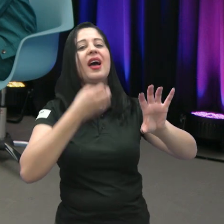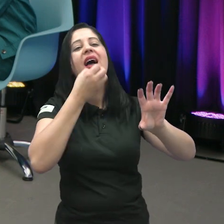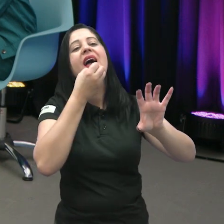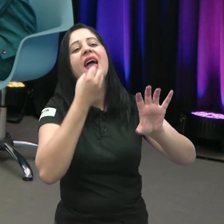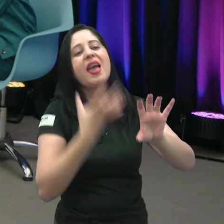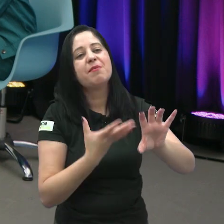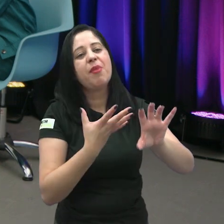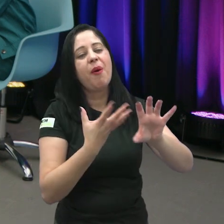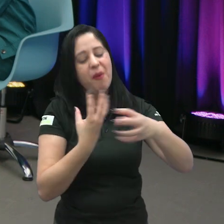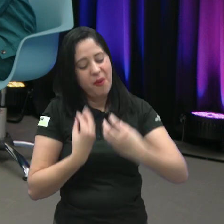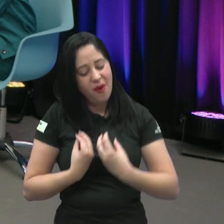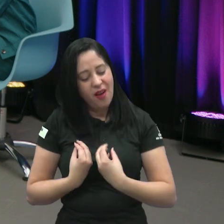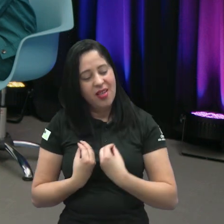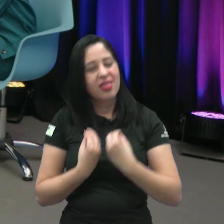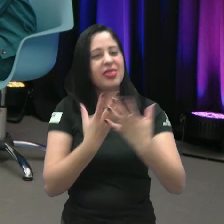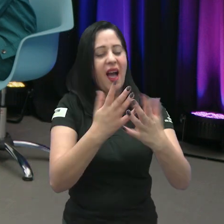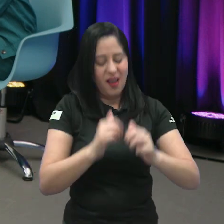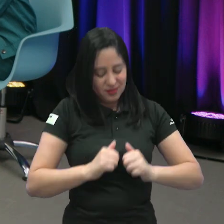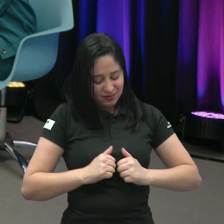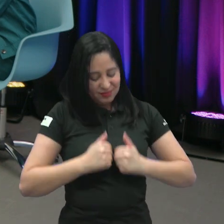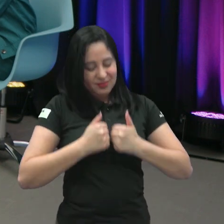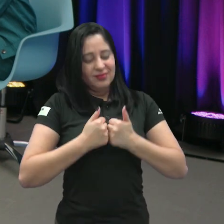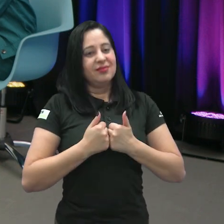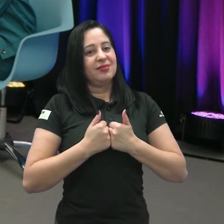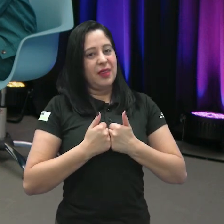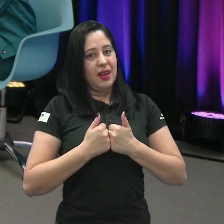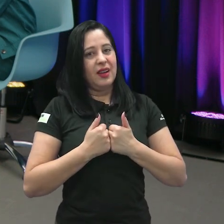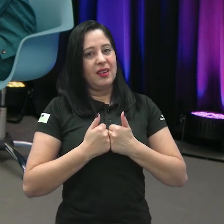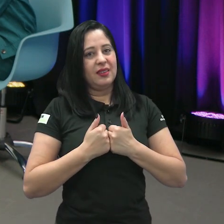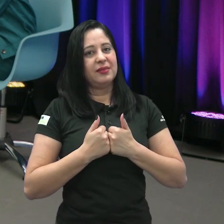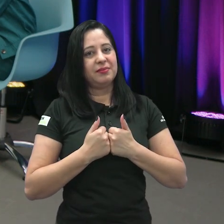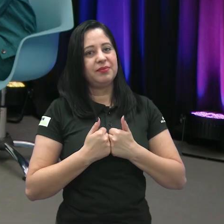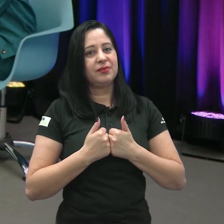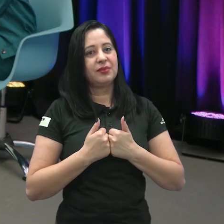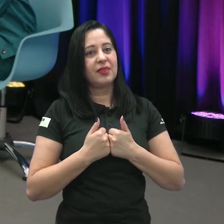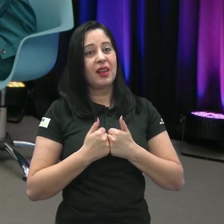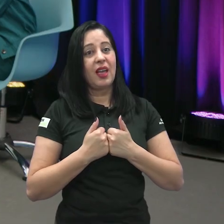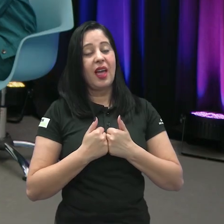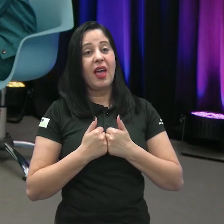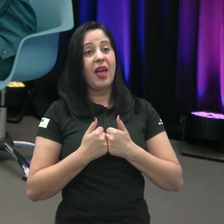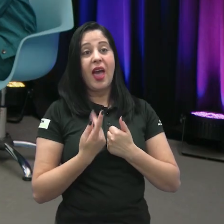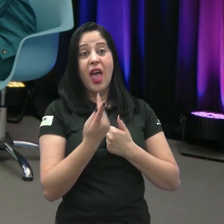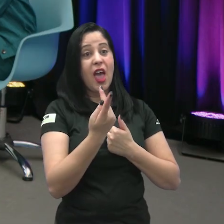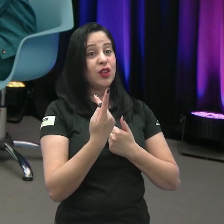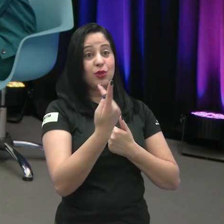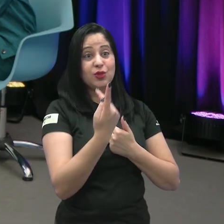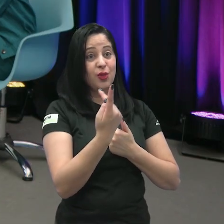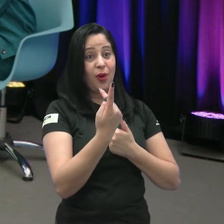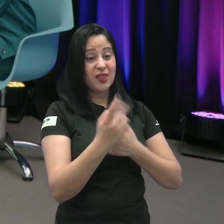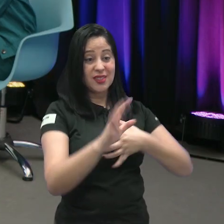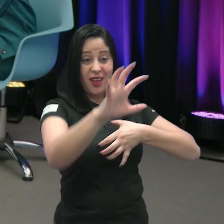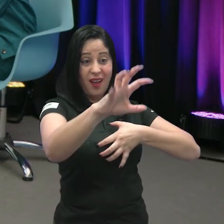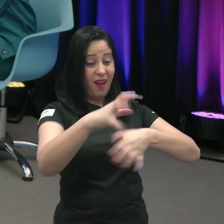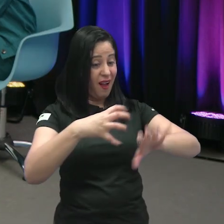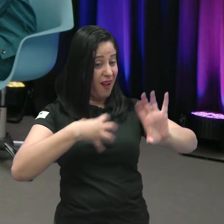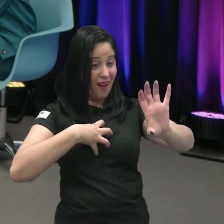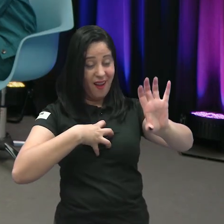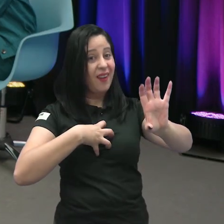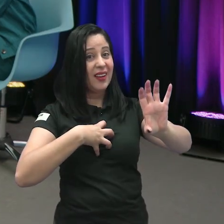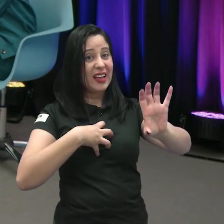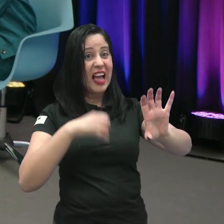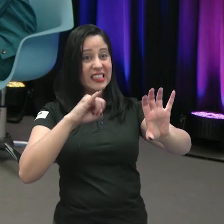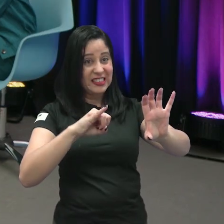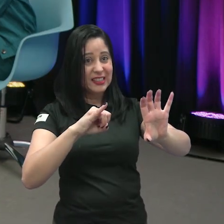quem oferece aquilo. Então, é uma coisa que é dos dois lados. Porque se você consegue